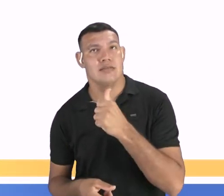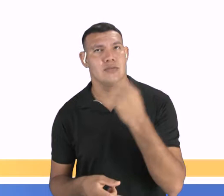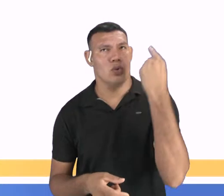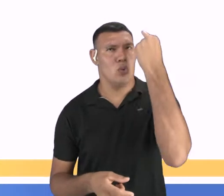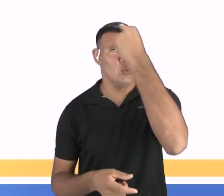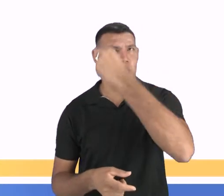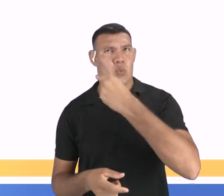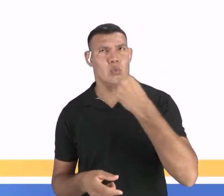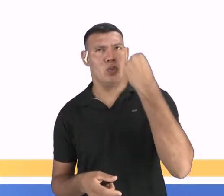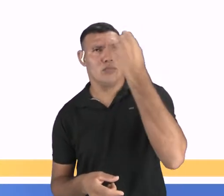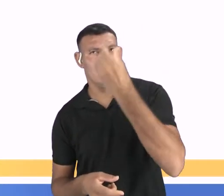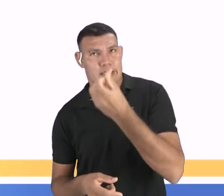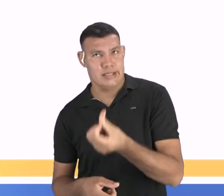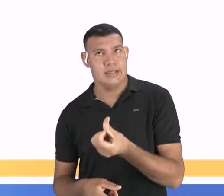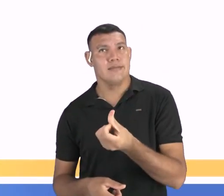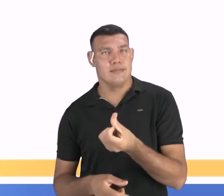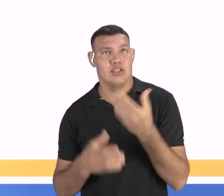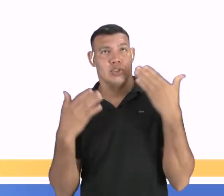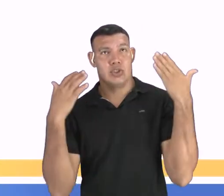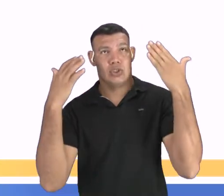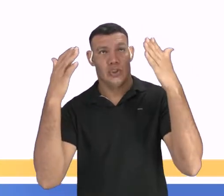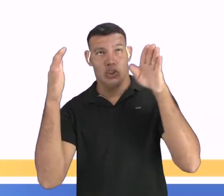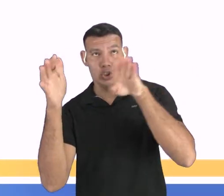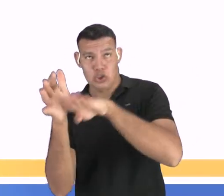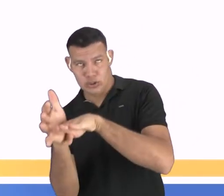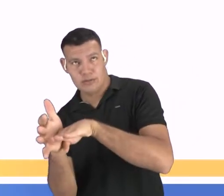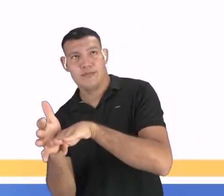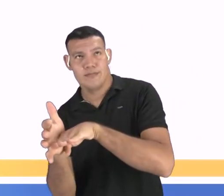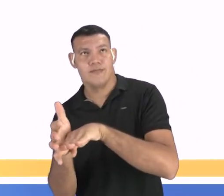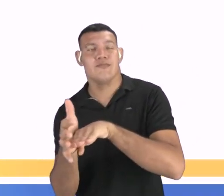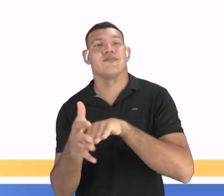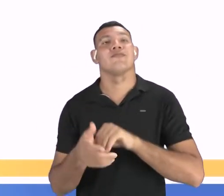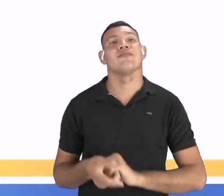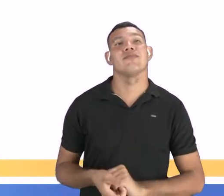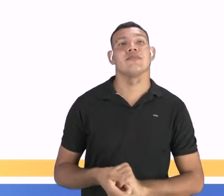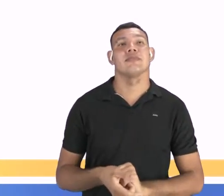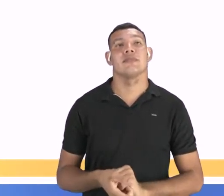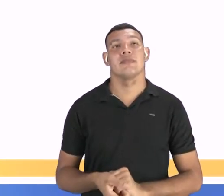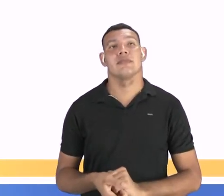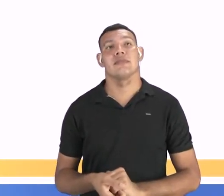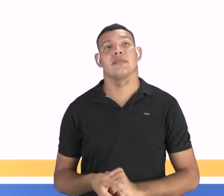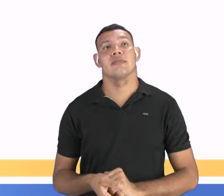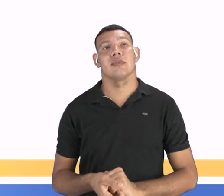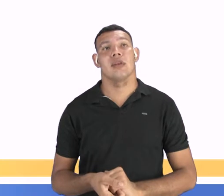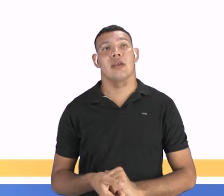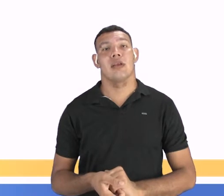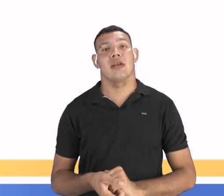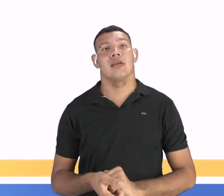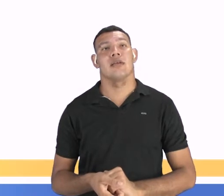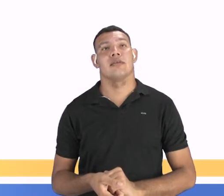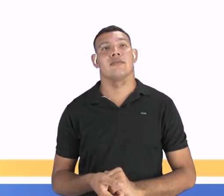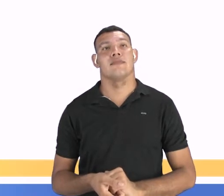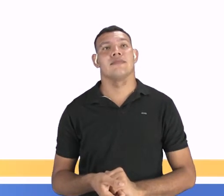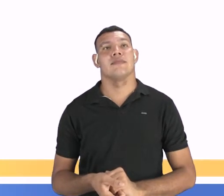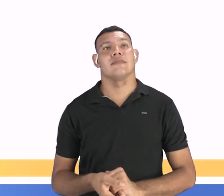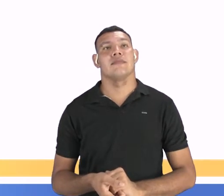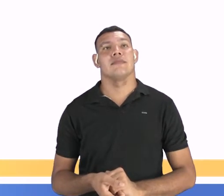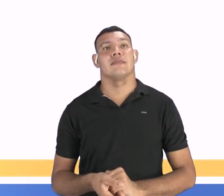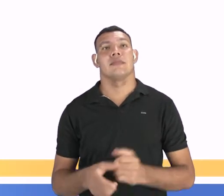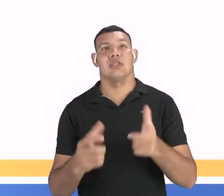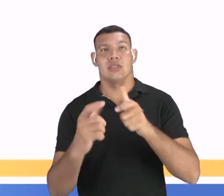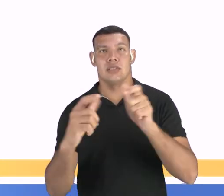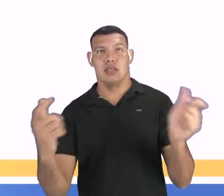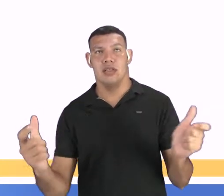aí, nós temos duas grandezas envolvidas, certo? Então, as grandezas velocidade e tempo, elas são